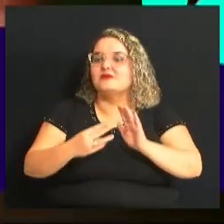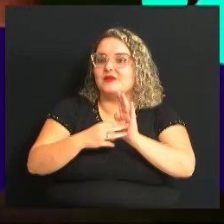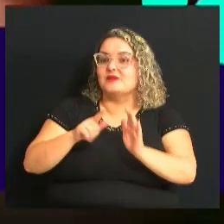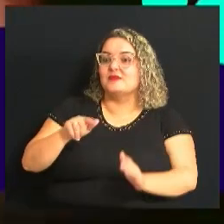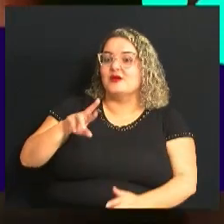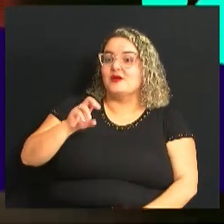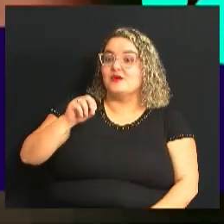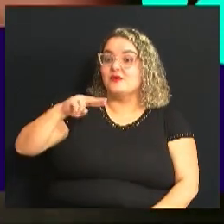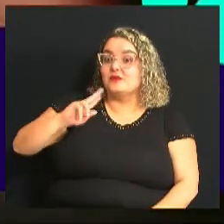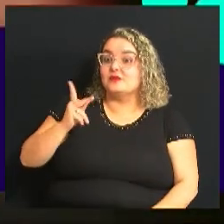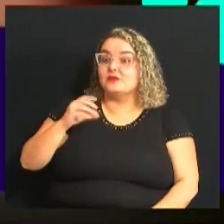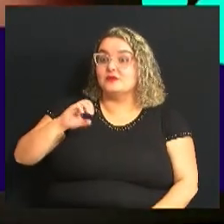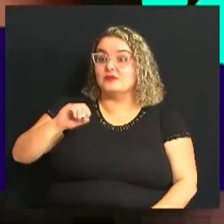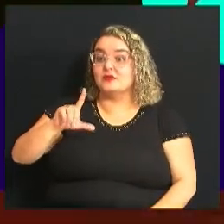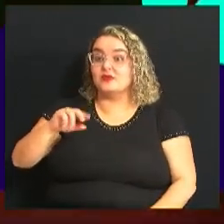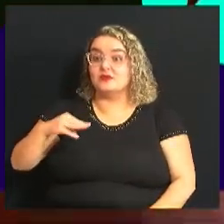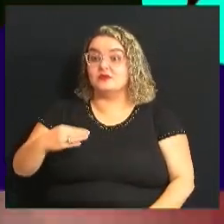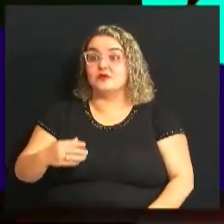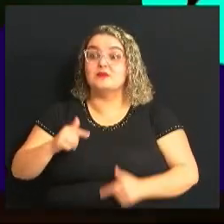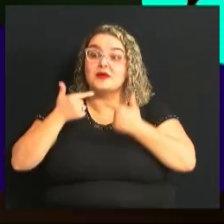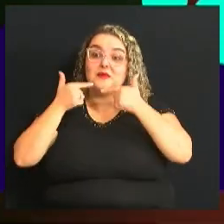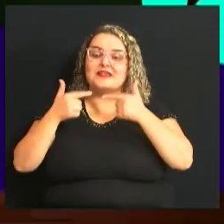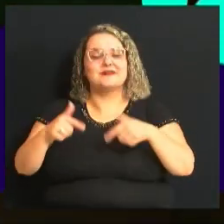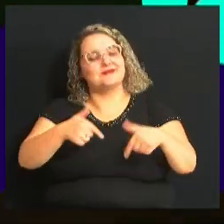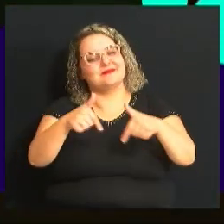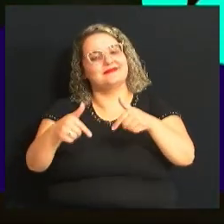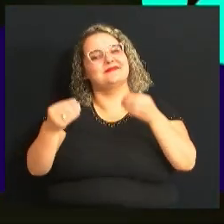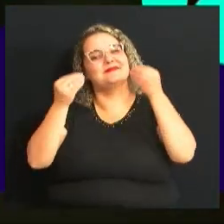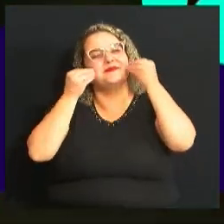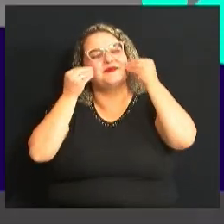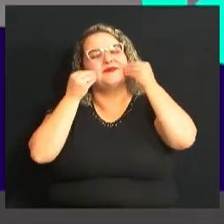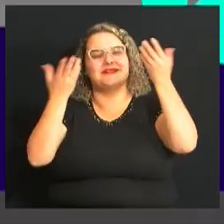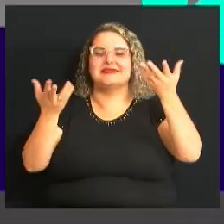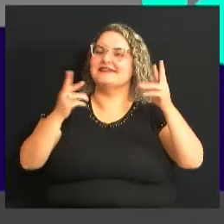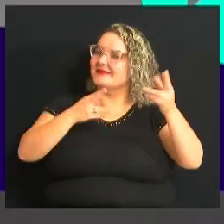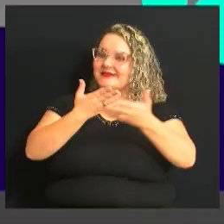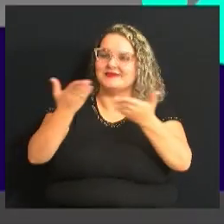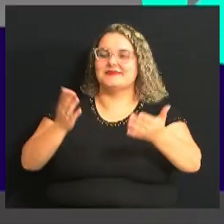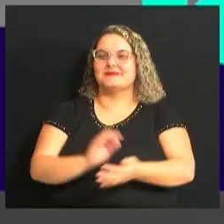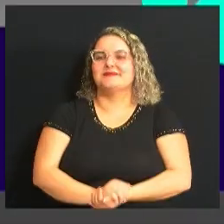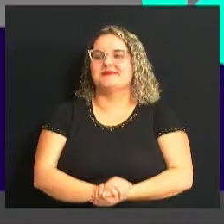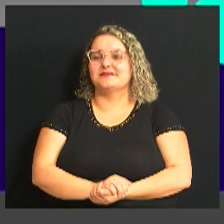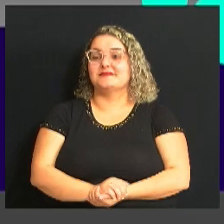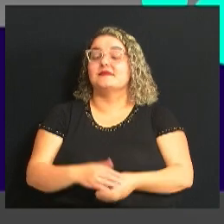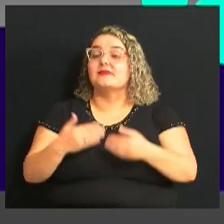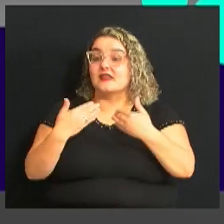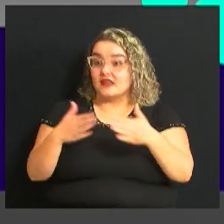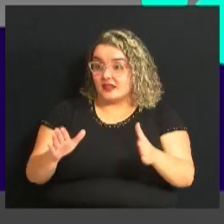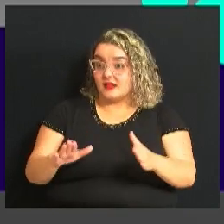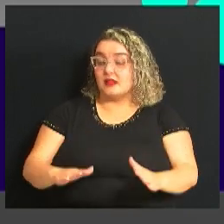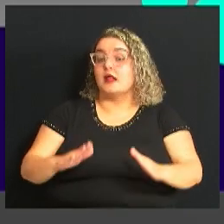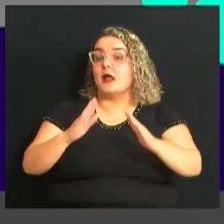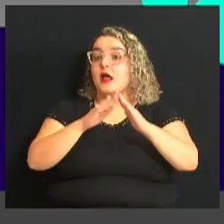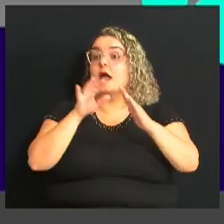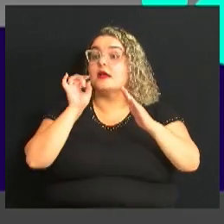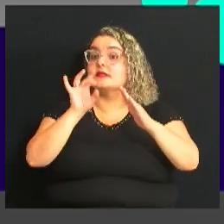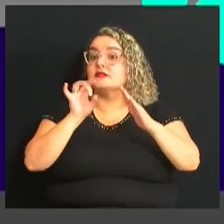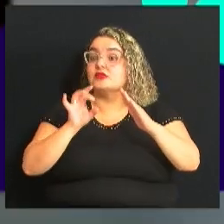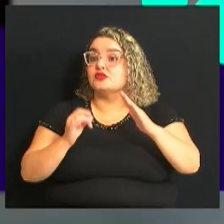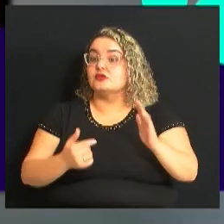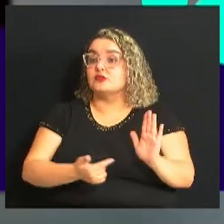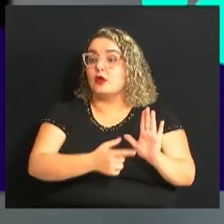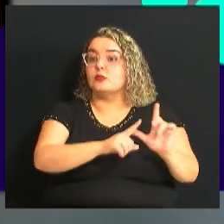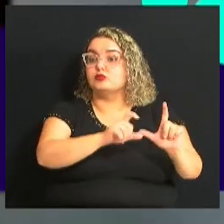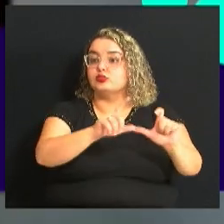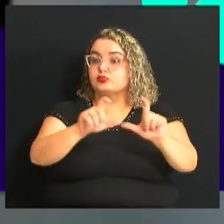uma comédia sobre empregos. Beijão, espero vocês. Está aberta na Casa de Vidro a exposição